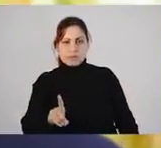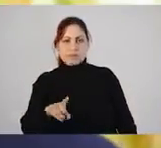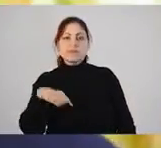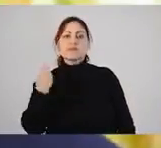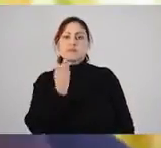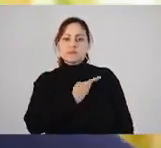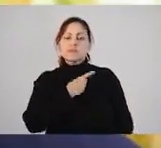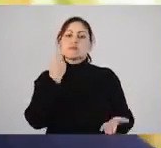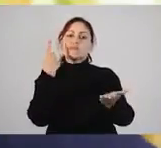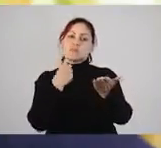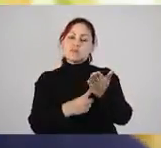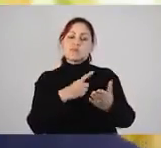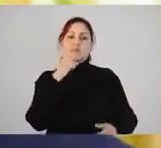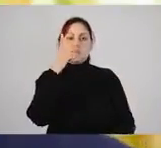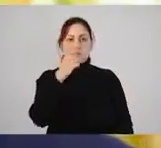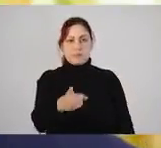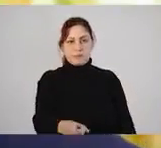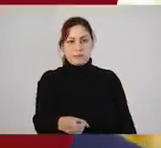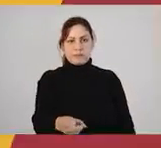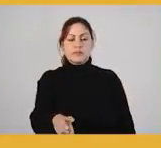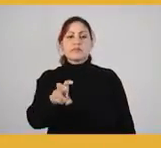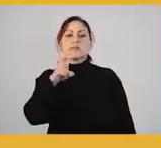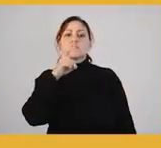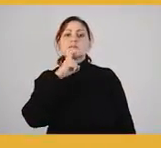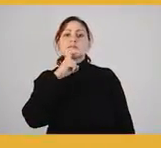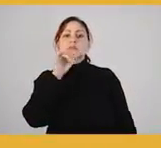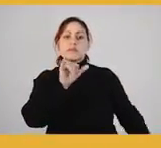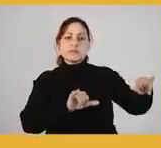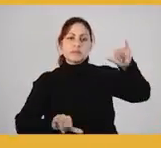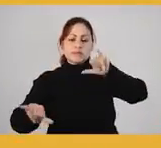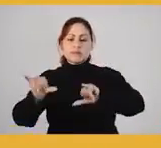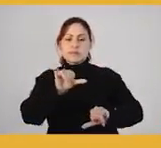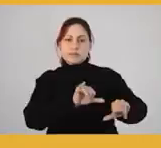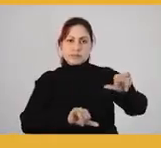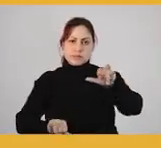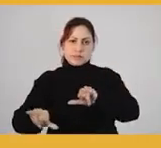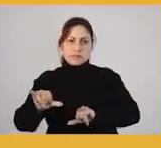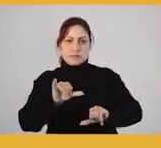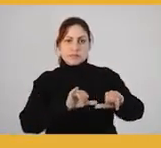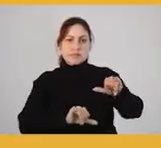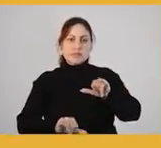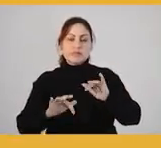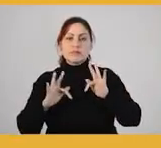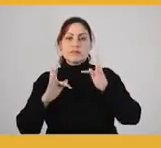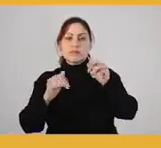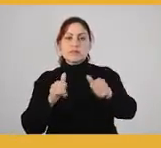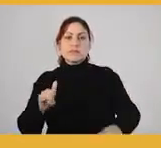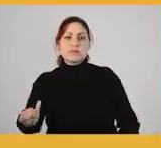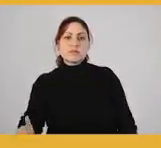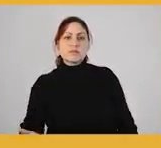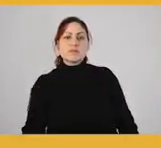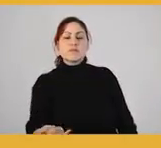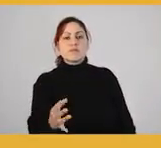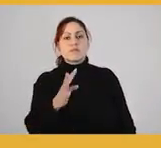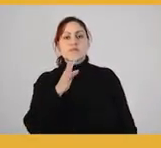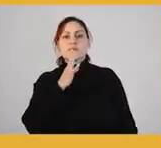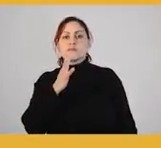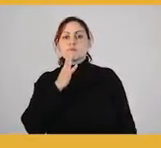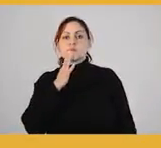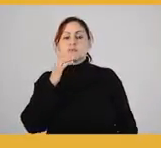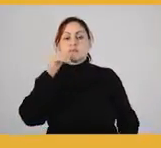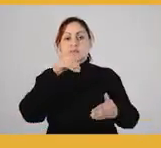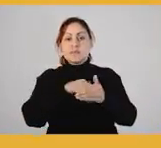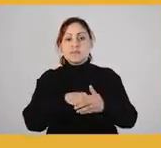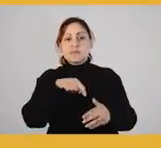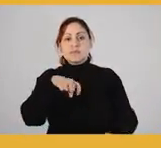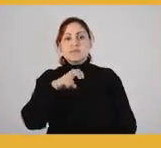direito. Esse é o nosso compromisso com você. O Sorocaba da Ciência vai aproveitar todo o conhecimento científico produzido